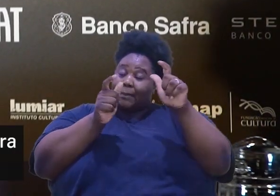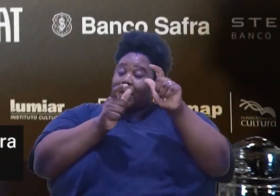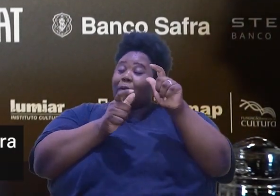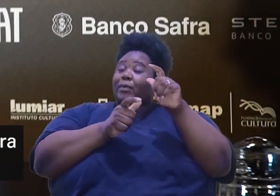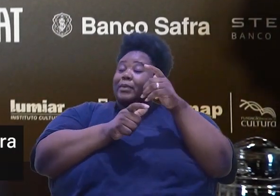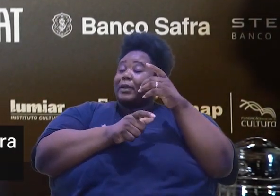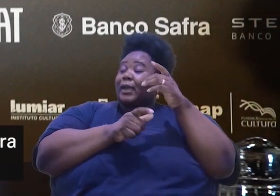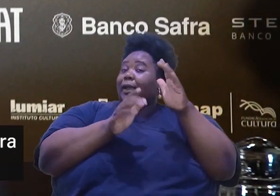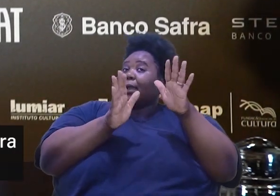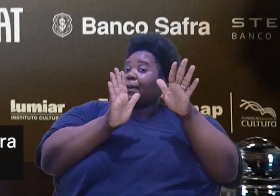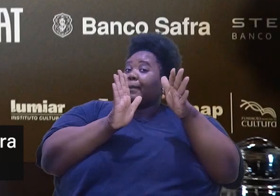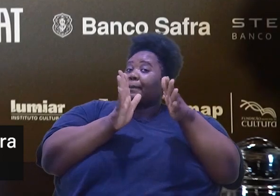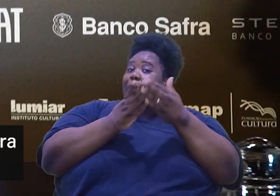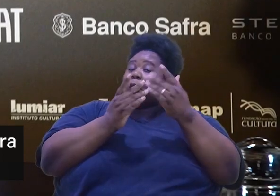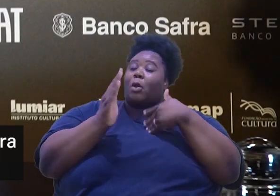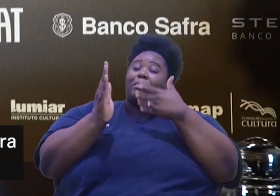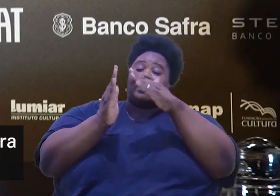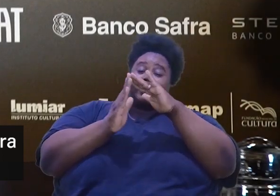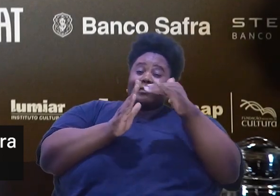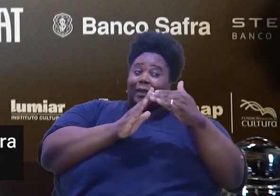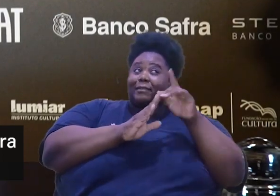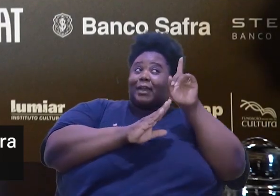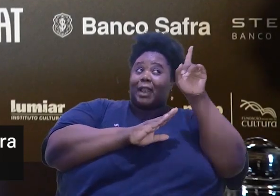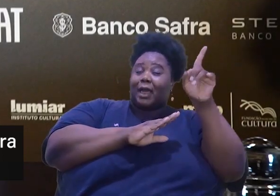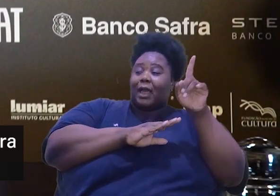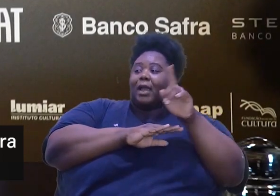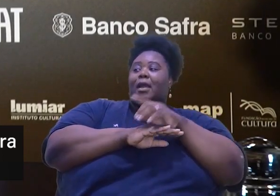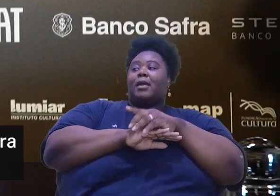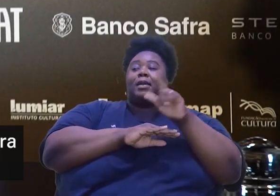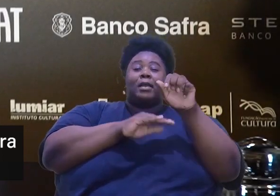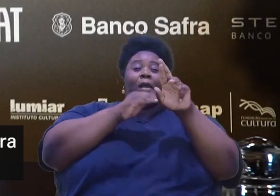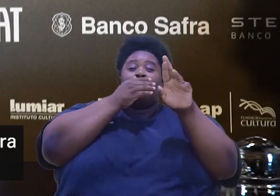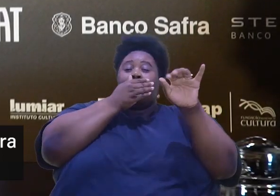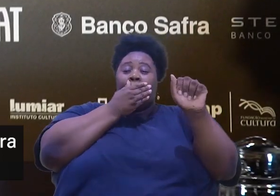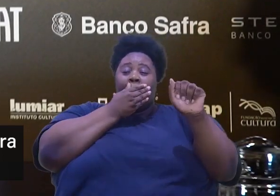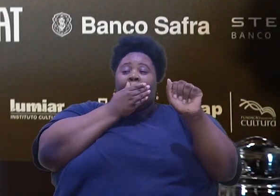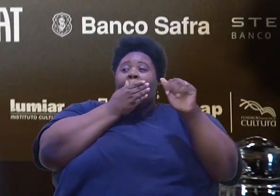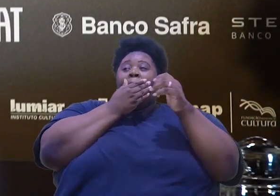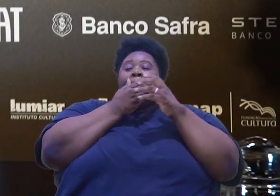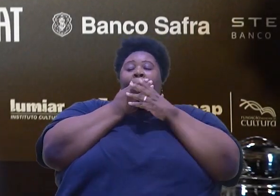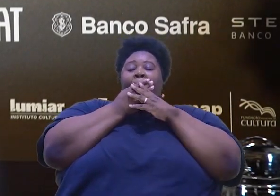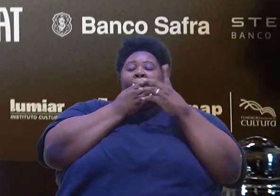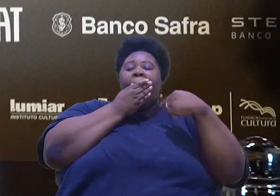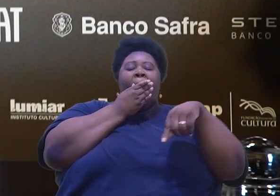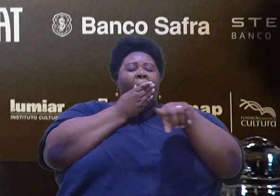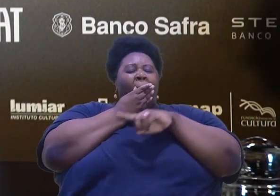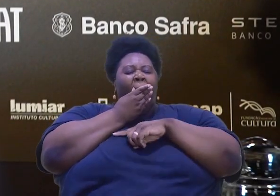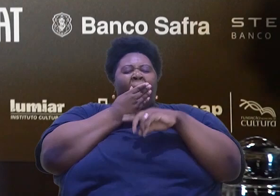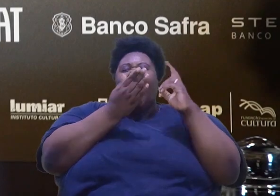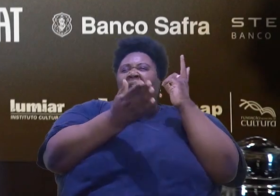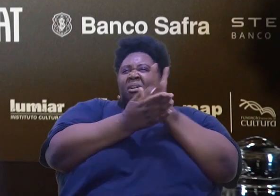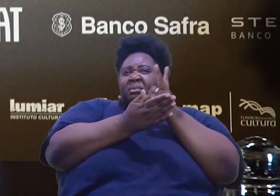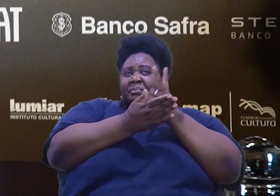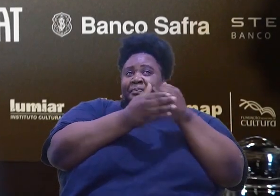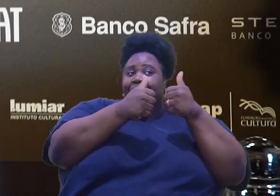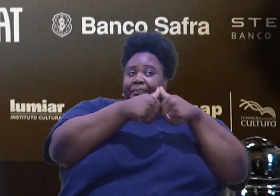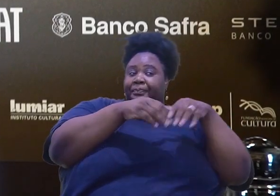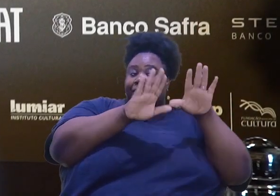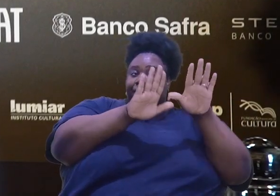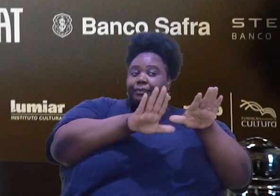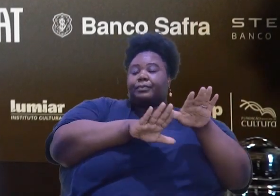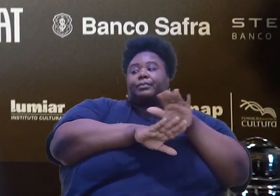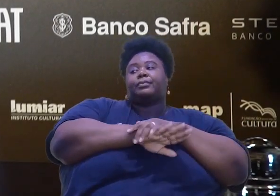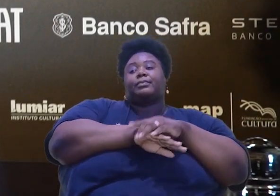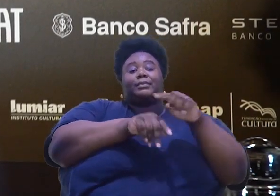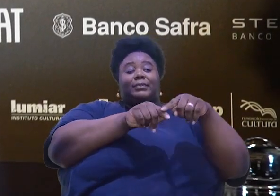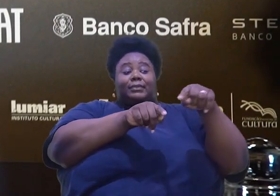da favela do Pinduraçaia, da favela da Serra, nós sempre ficávamos nas